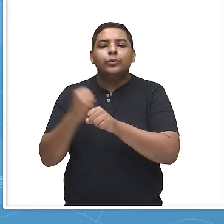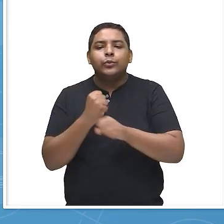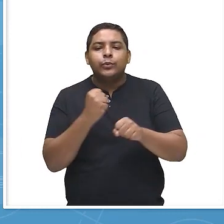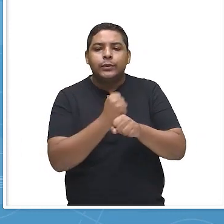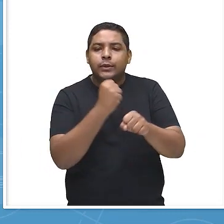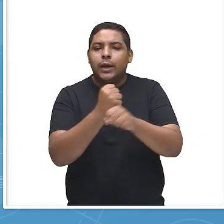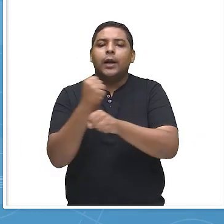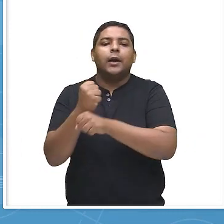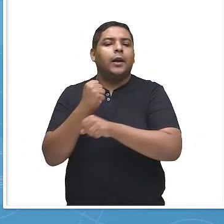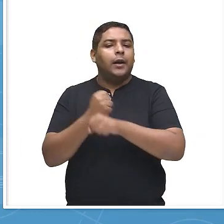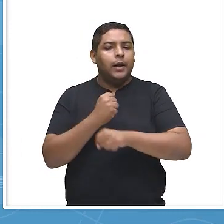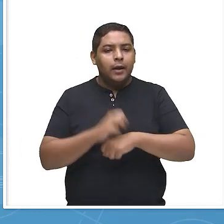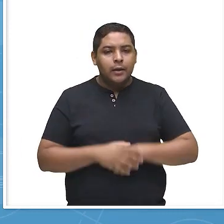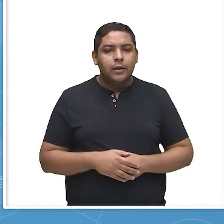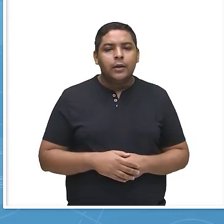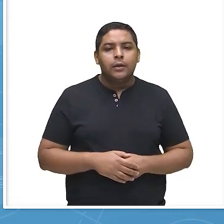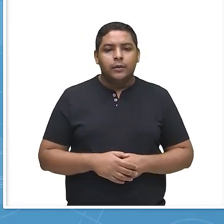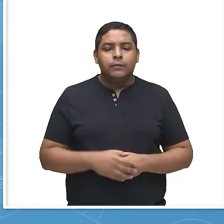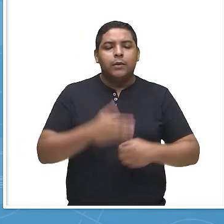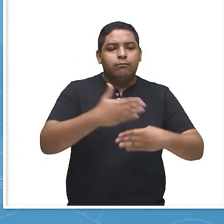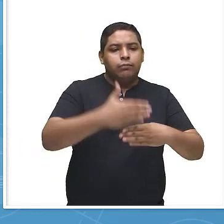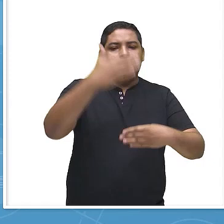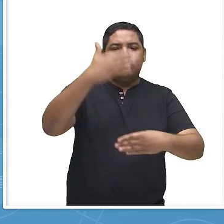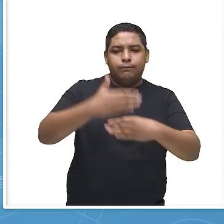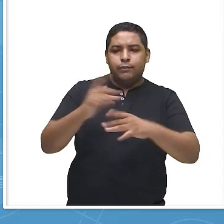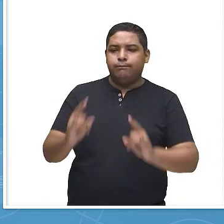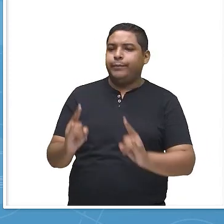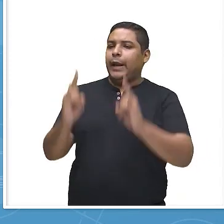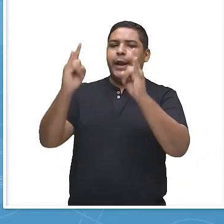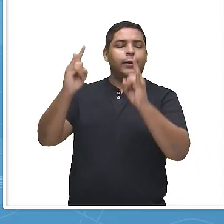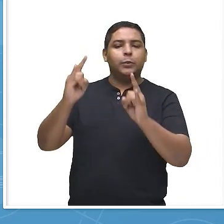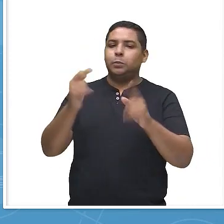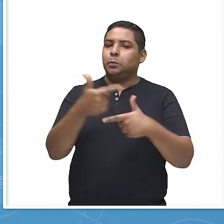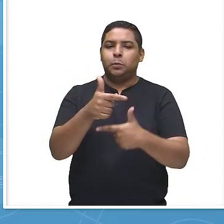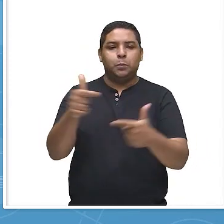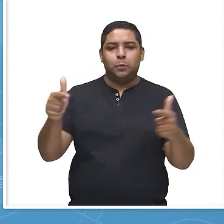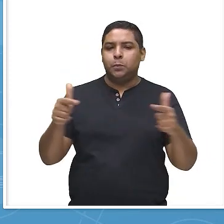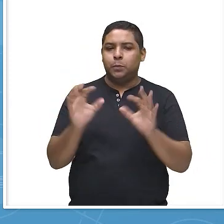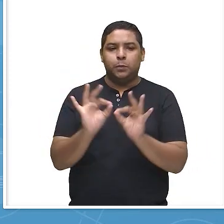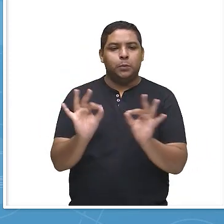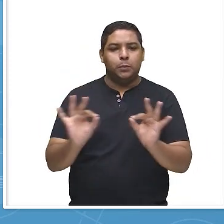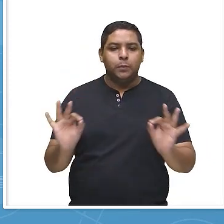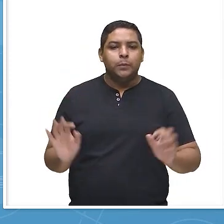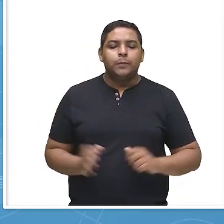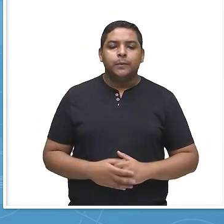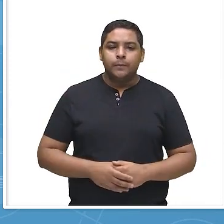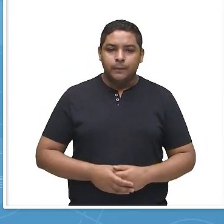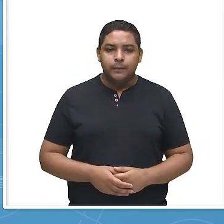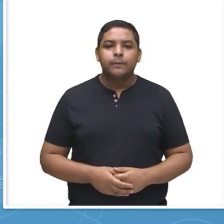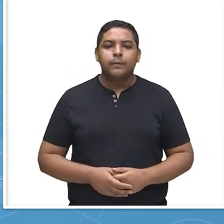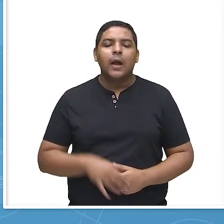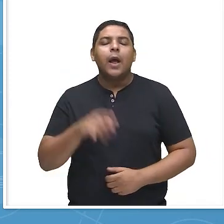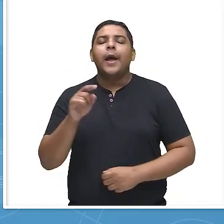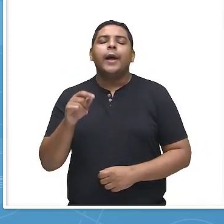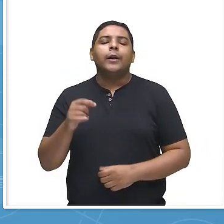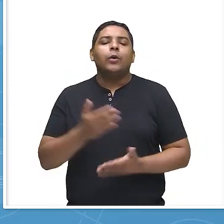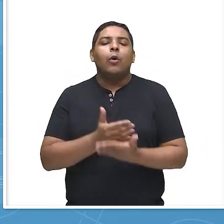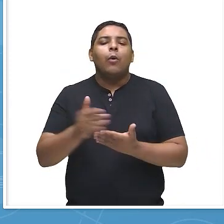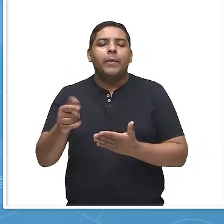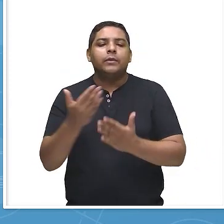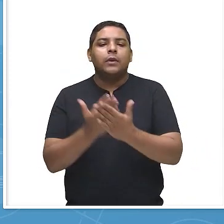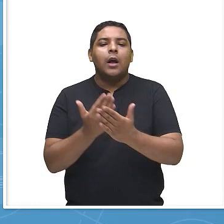uma construção, não tem uma edificação, né? Por exemplo, no início da aula eu mostrei para vocês a paisagem do Rio de Janeiro, eu